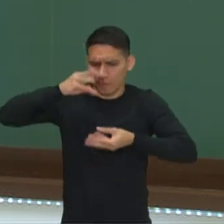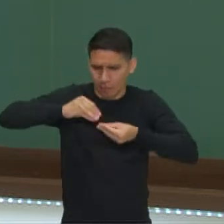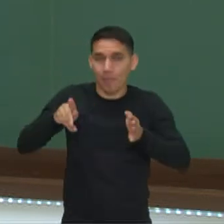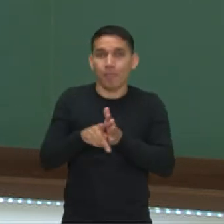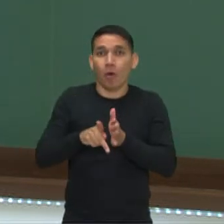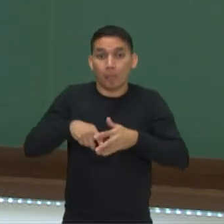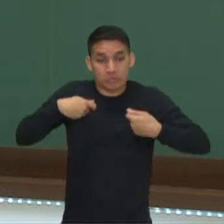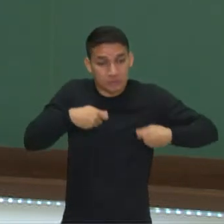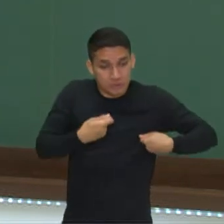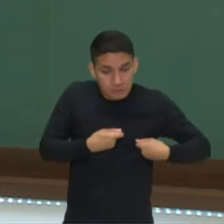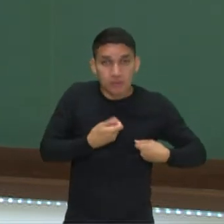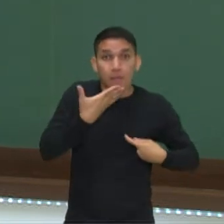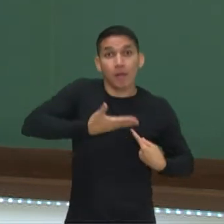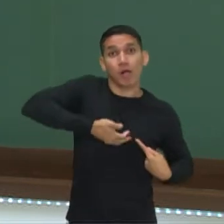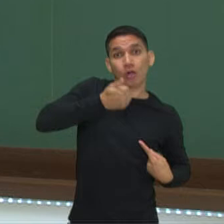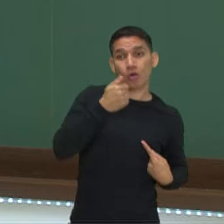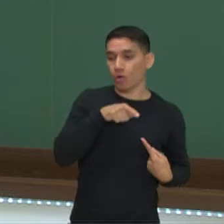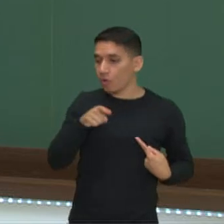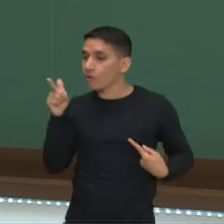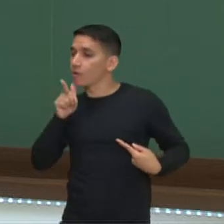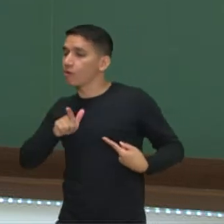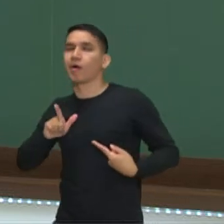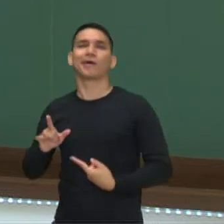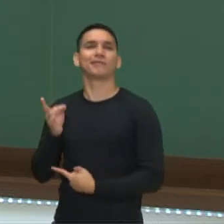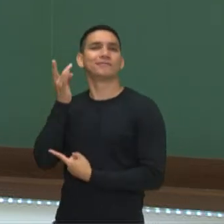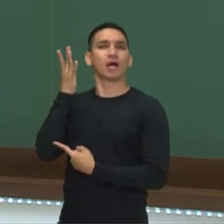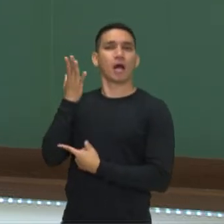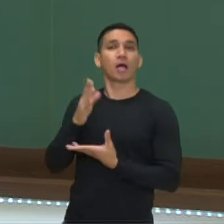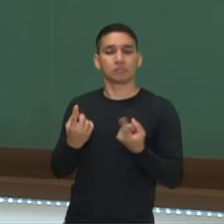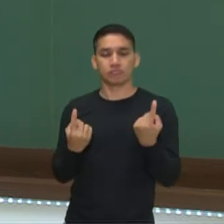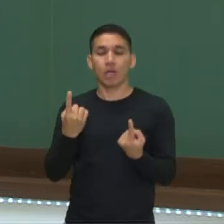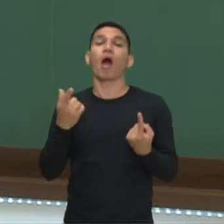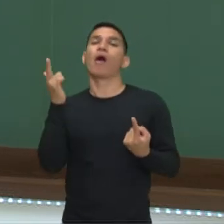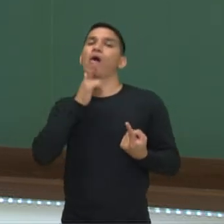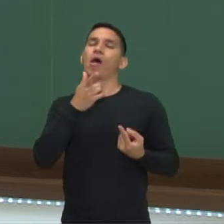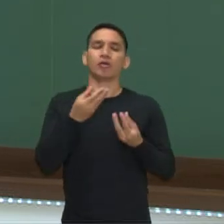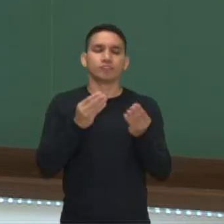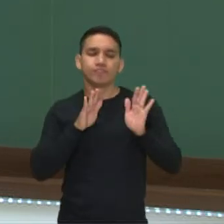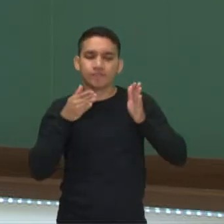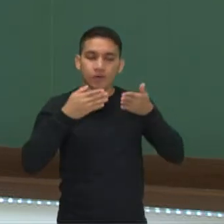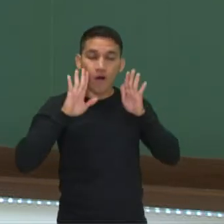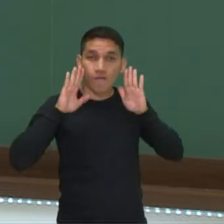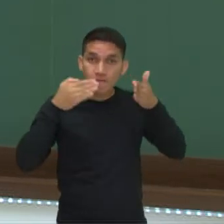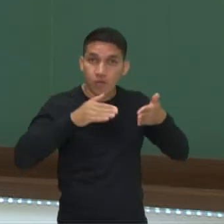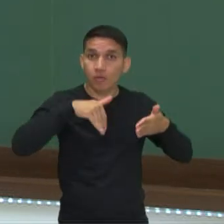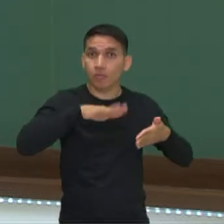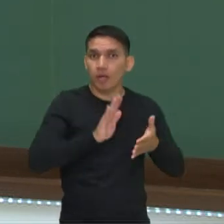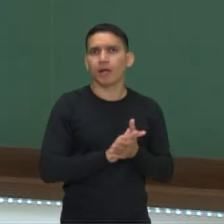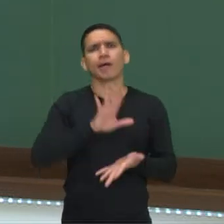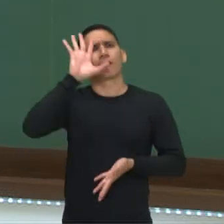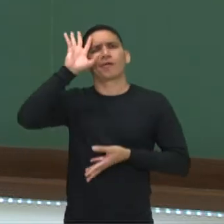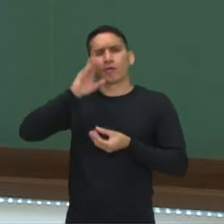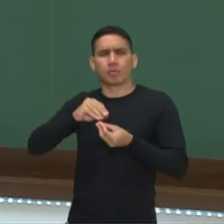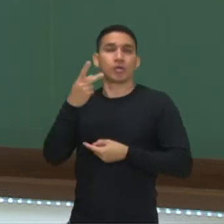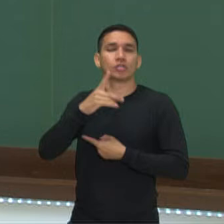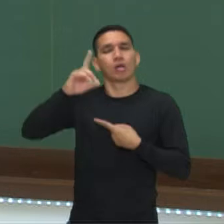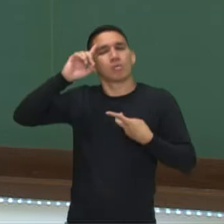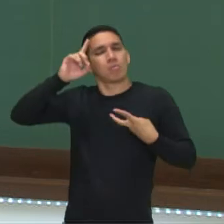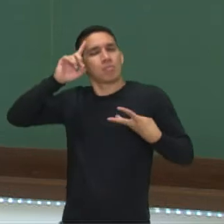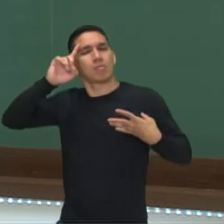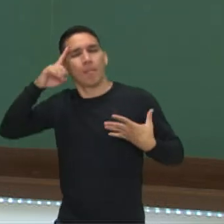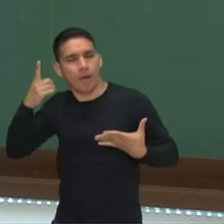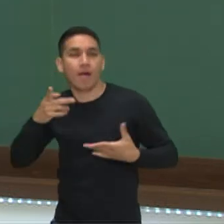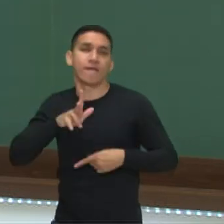necessidades, dificuldades, você compreendeu a sua rotina, você escreveu a sua rotina e daí é claro que isso vai